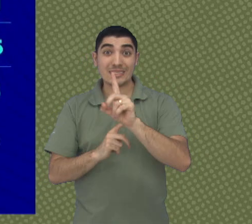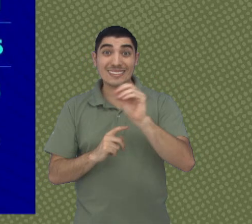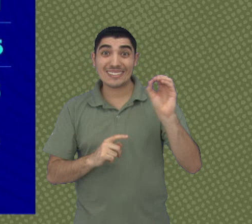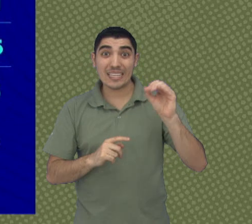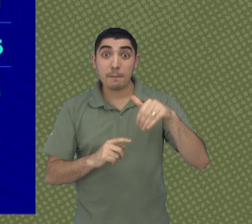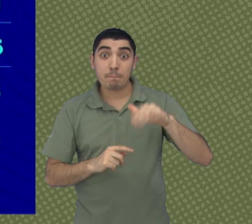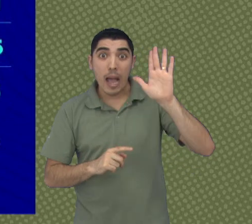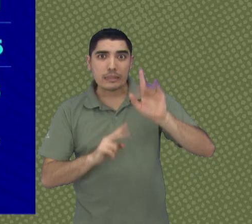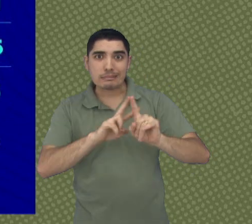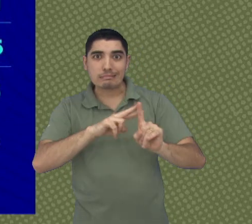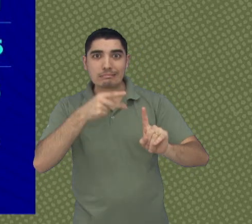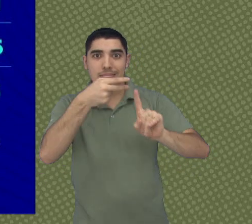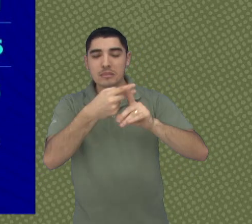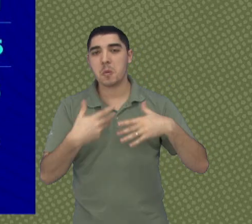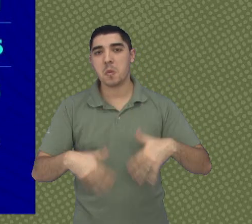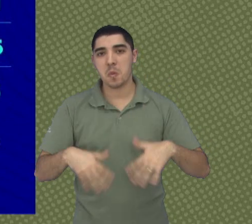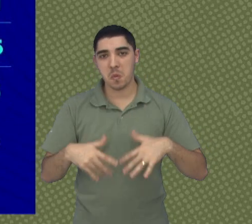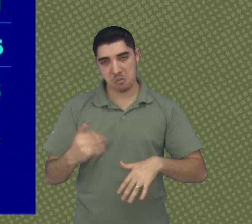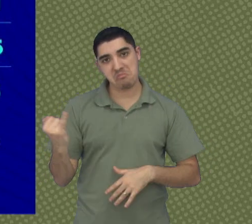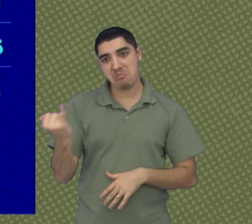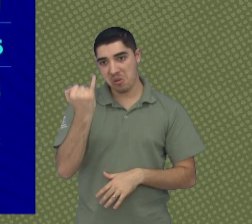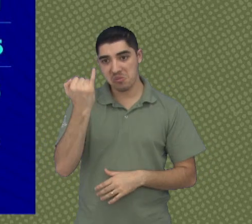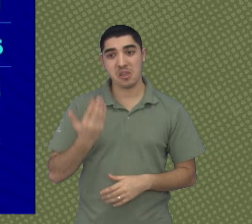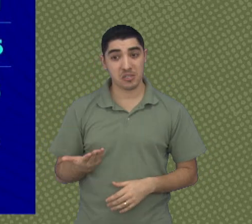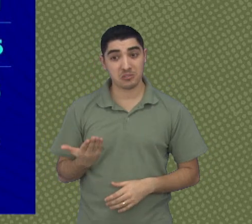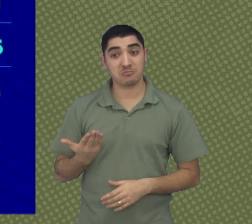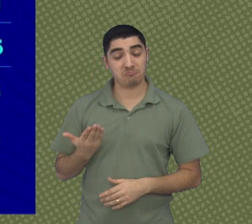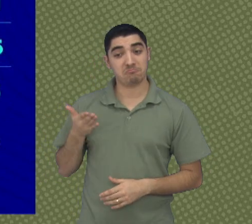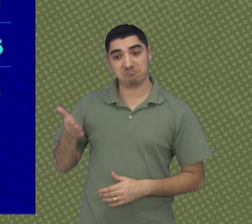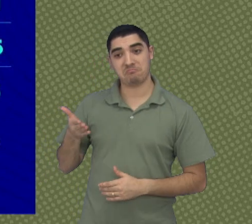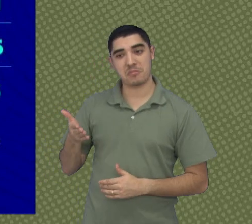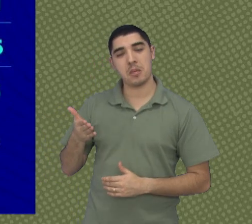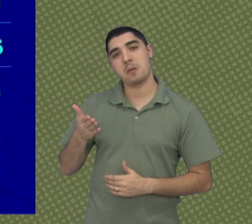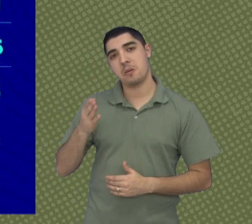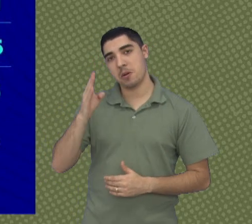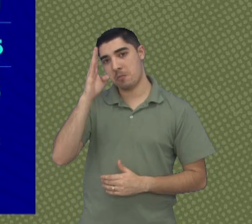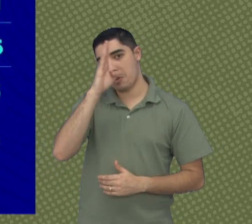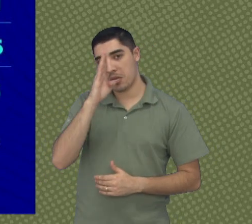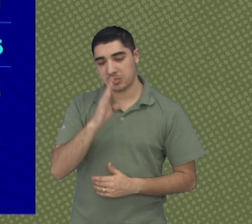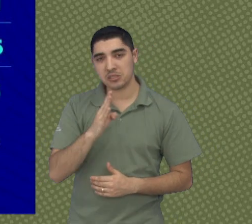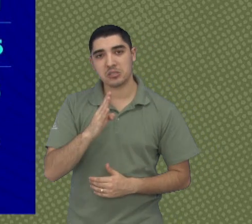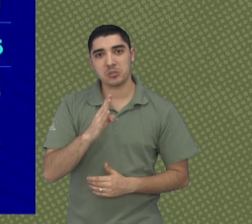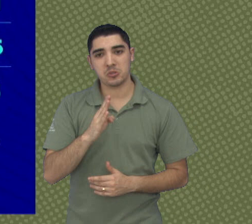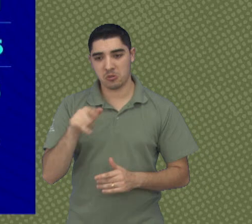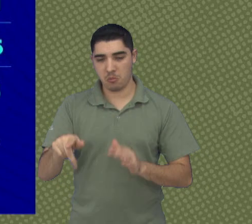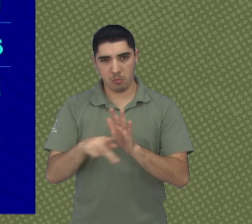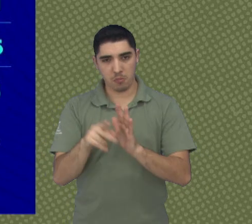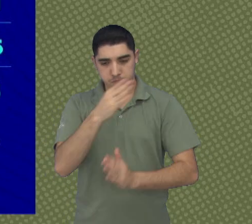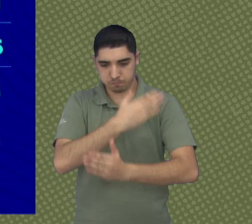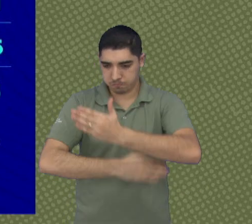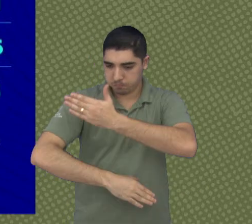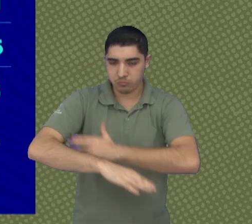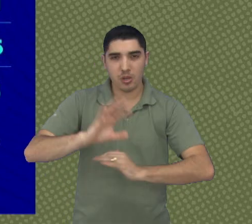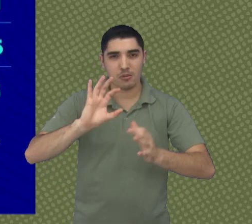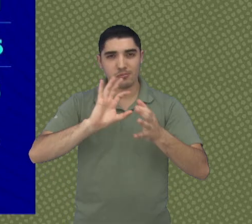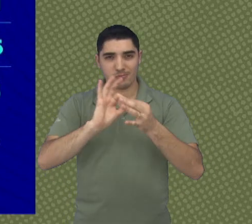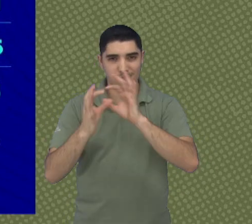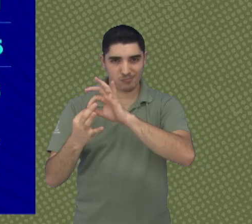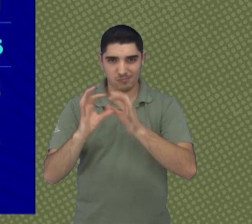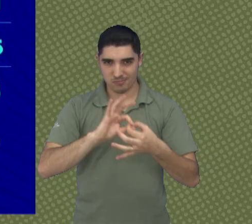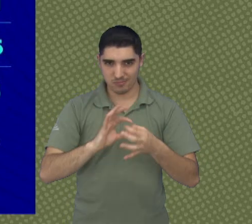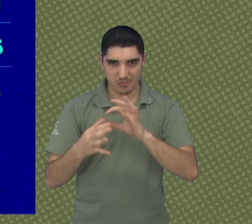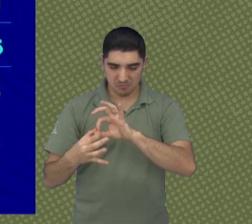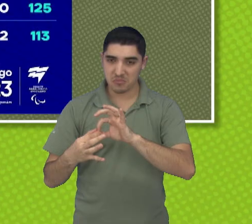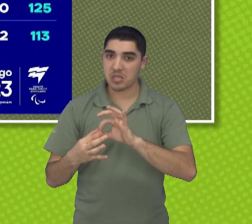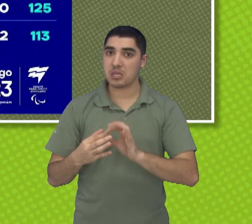um bom resultado aí para os esportes paralímpicos brasileiros, né? E principalmente para o pessoal aqui, para a rapaziada de São